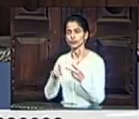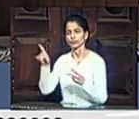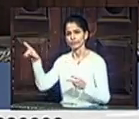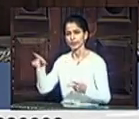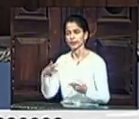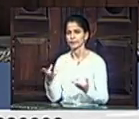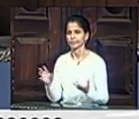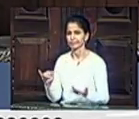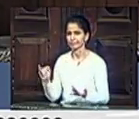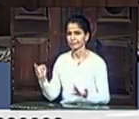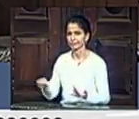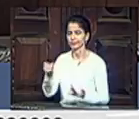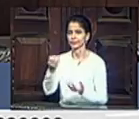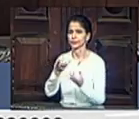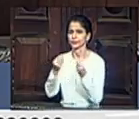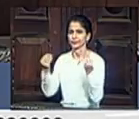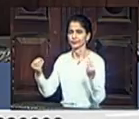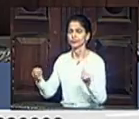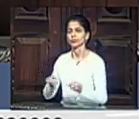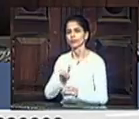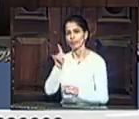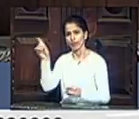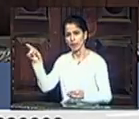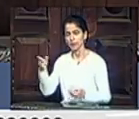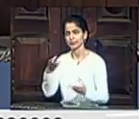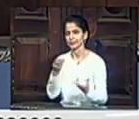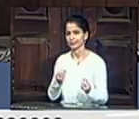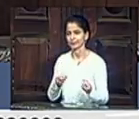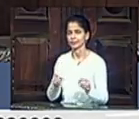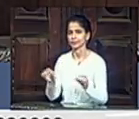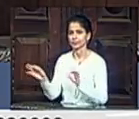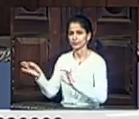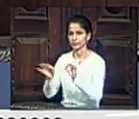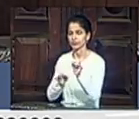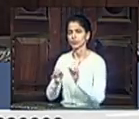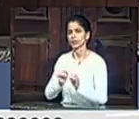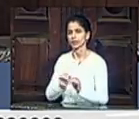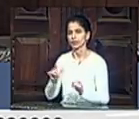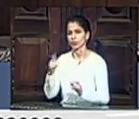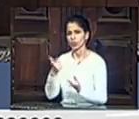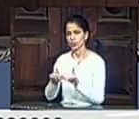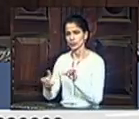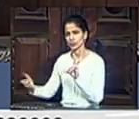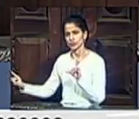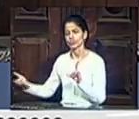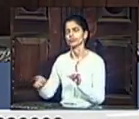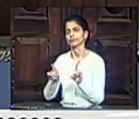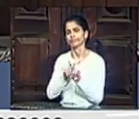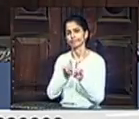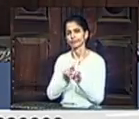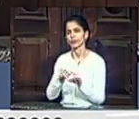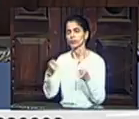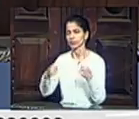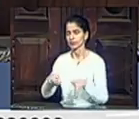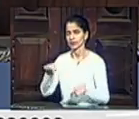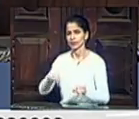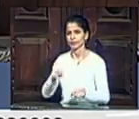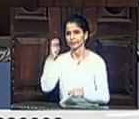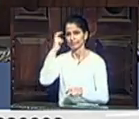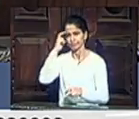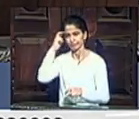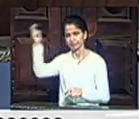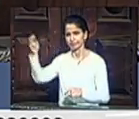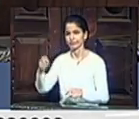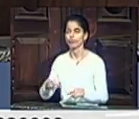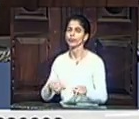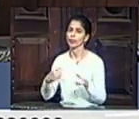vantagens comparativas de mercado consumidor e de logística da gente. Então, se a gente não agir com inteligência, vai dar um